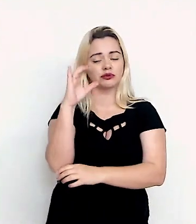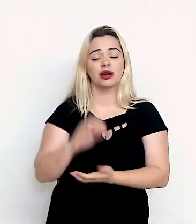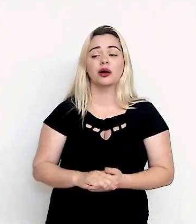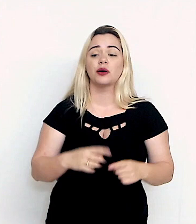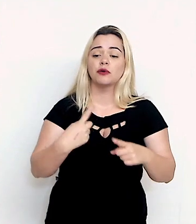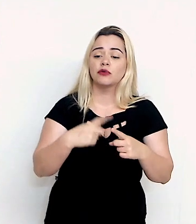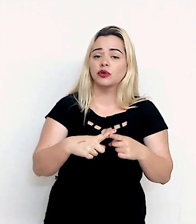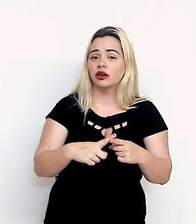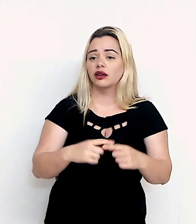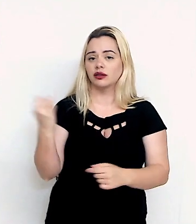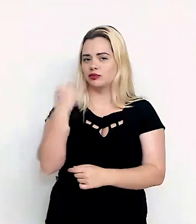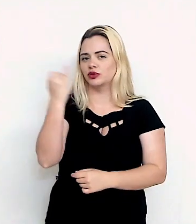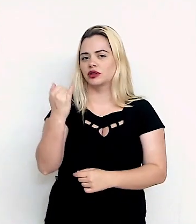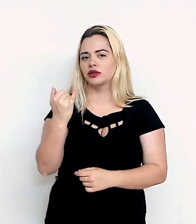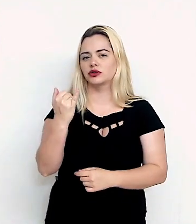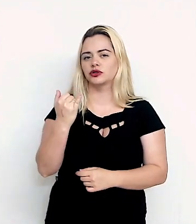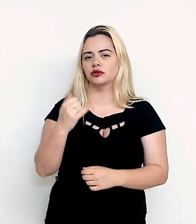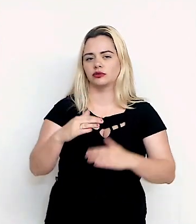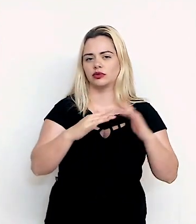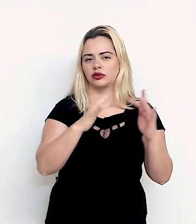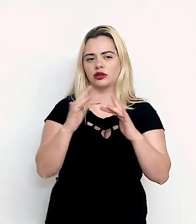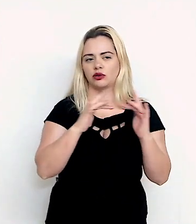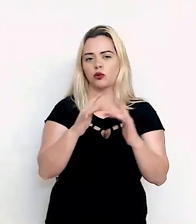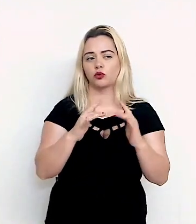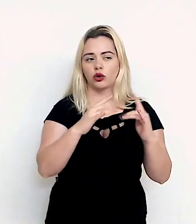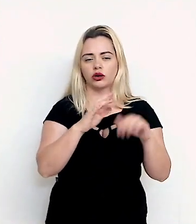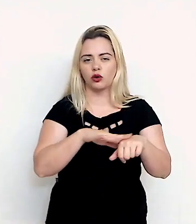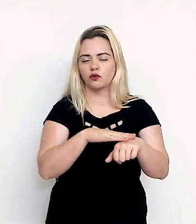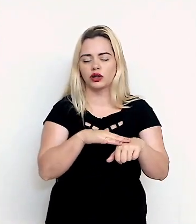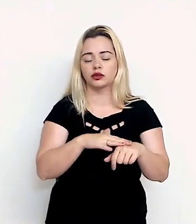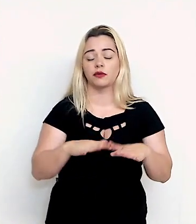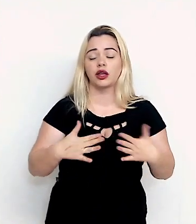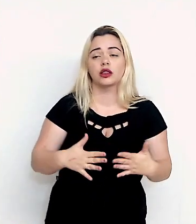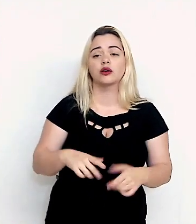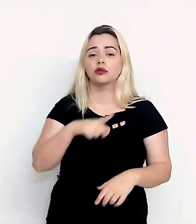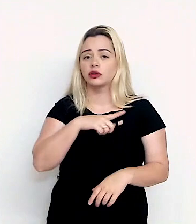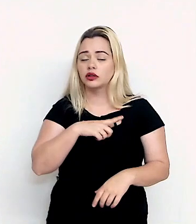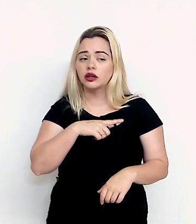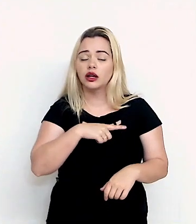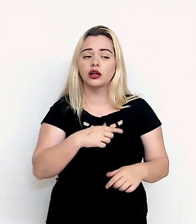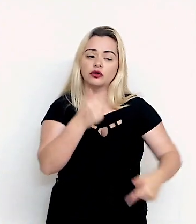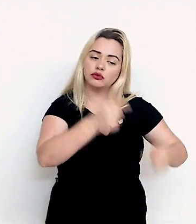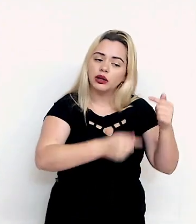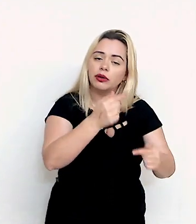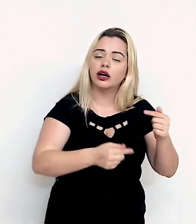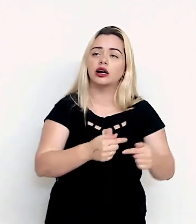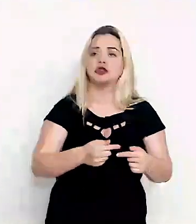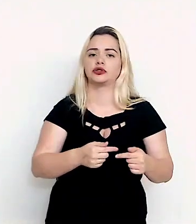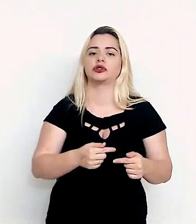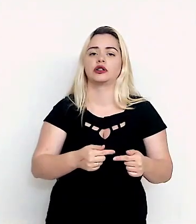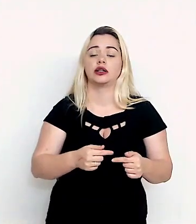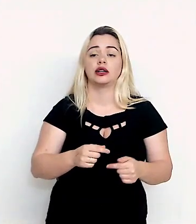nessas discussões é mais a uma discussão de Batman o conflito distributivo no regime